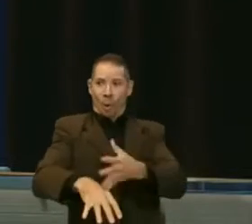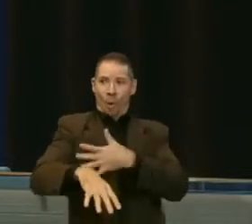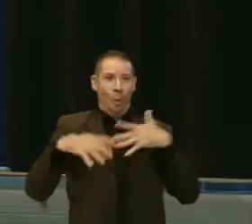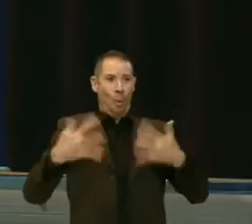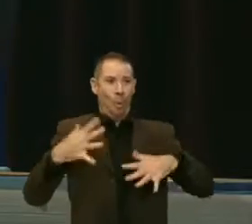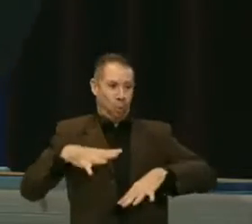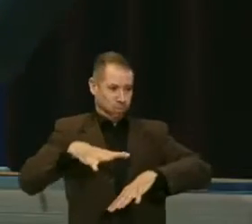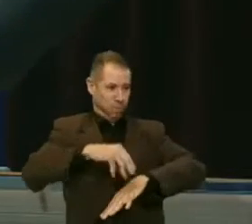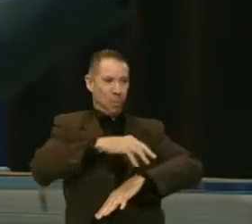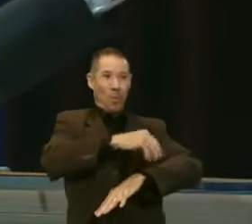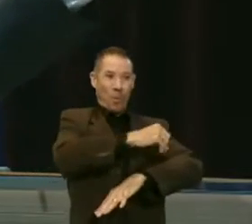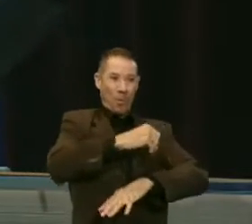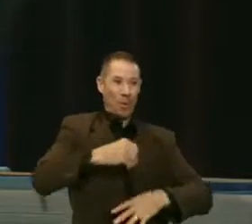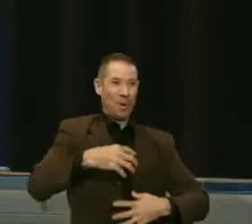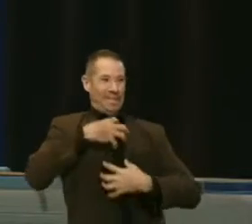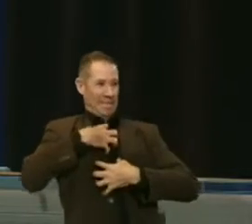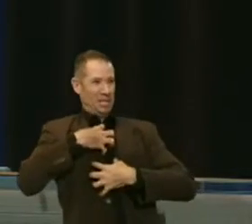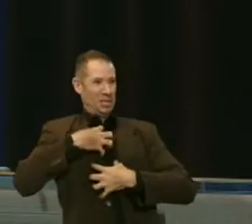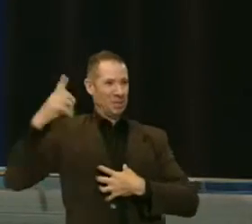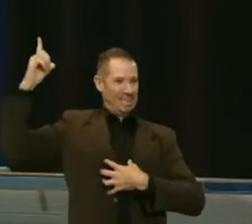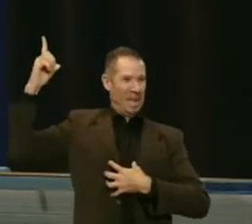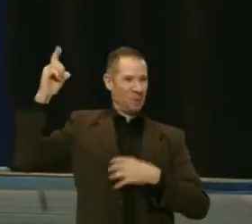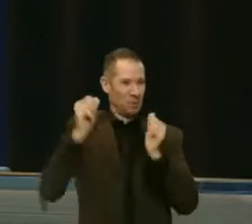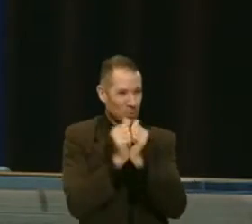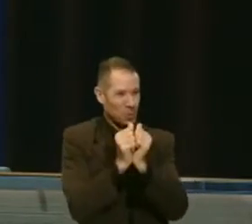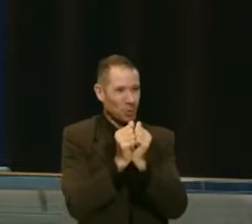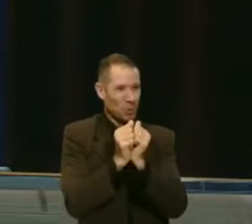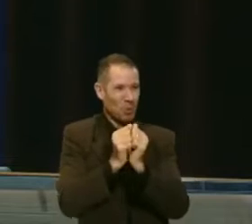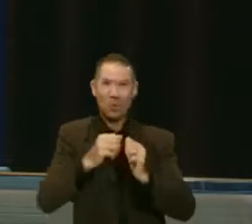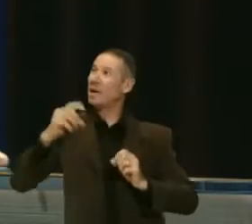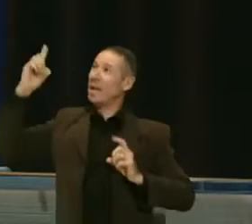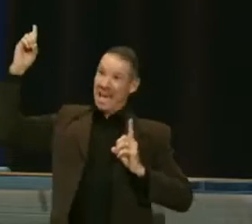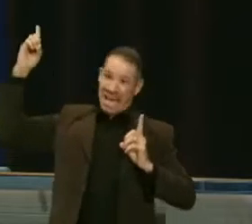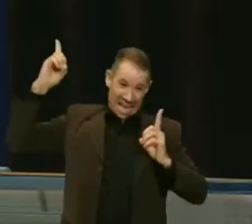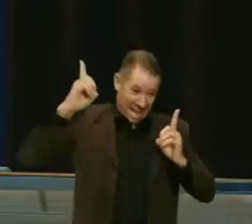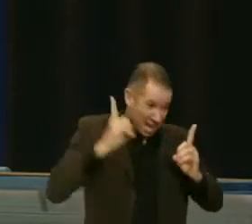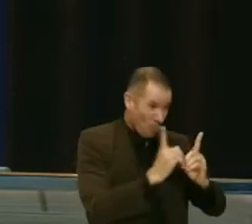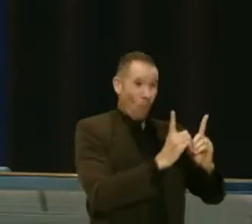Deus terrível e todo-poderoso veio ao nosso encontro.